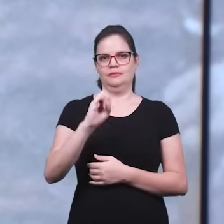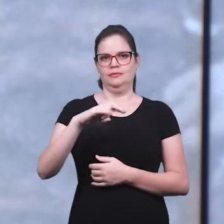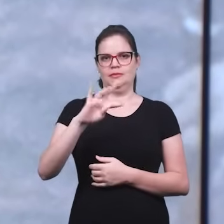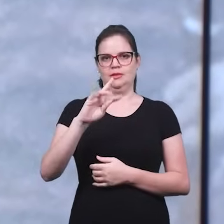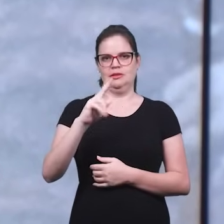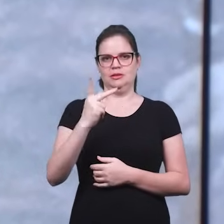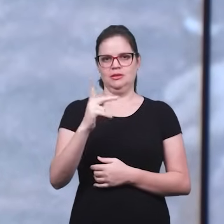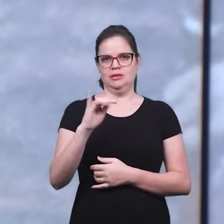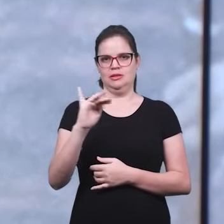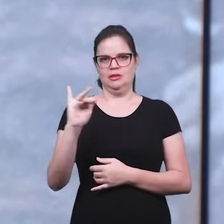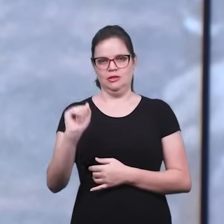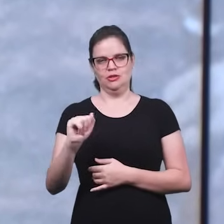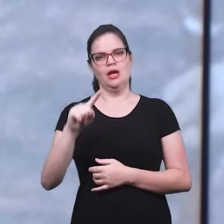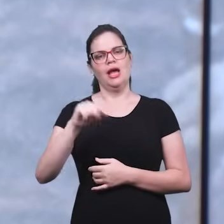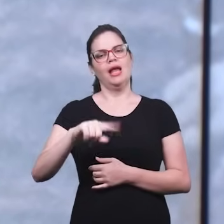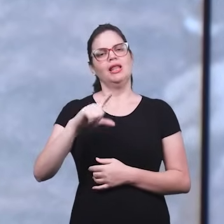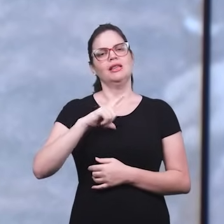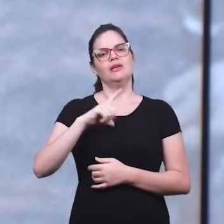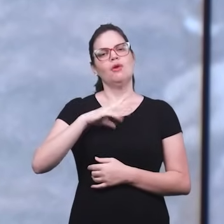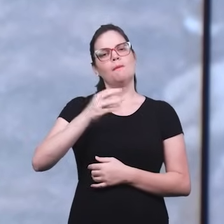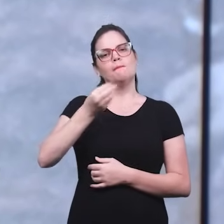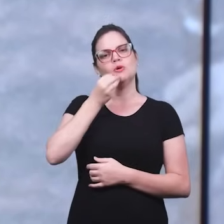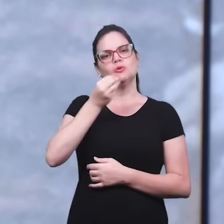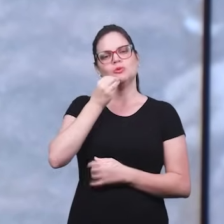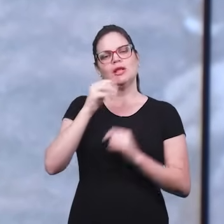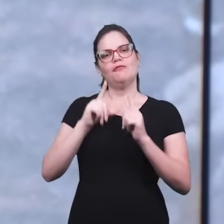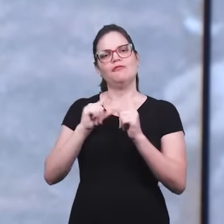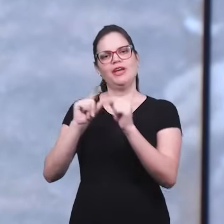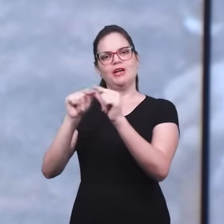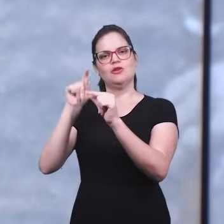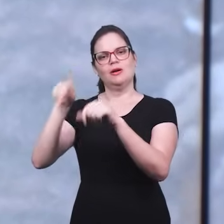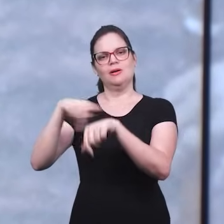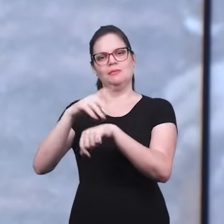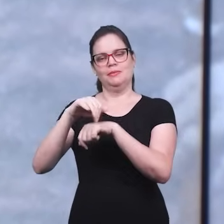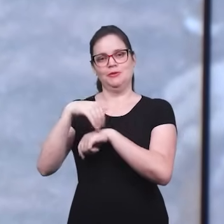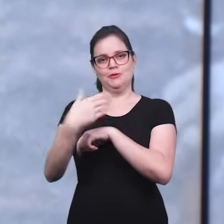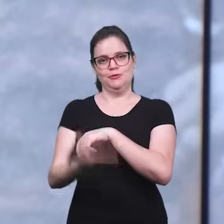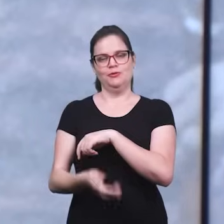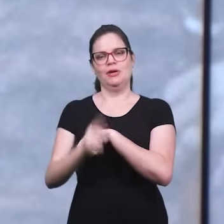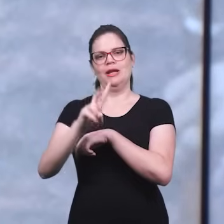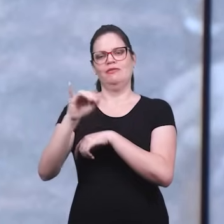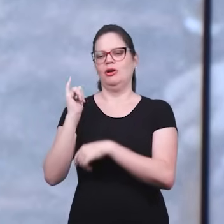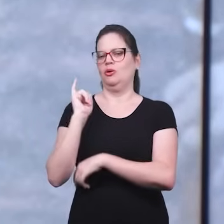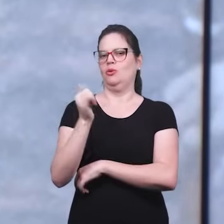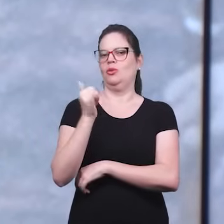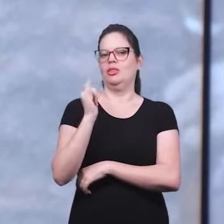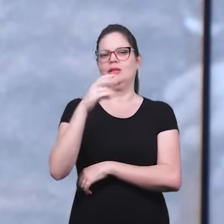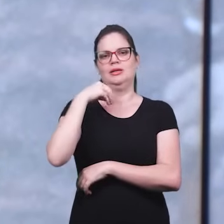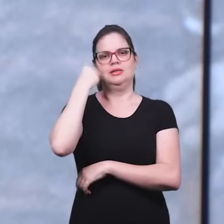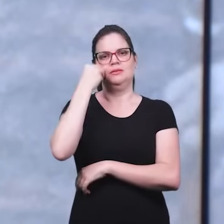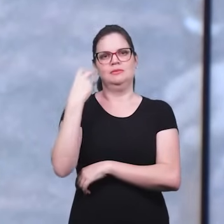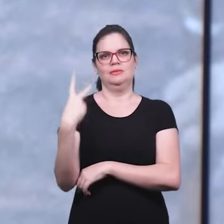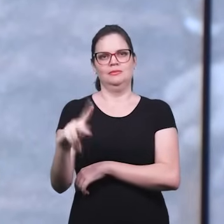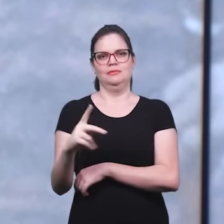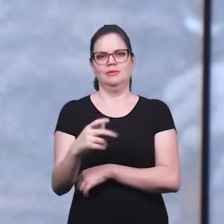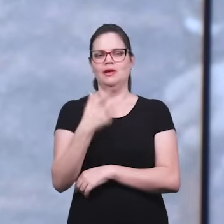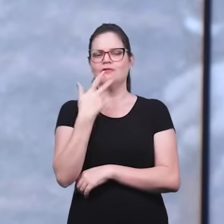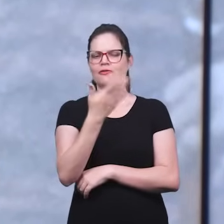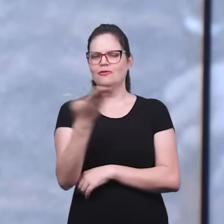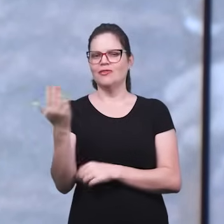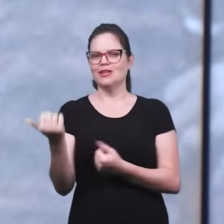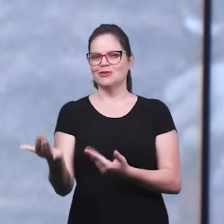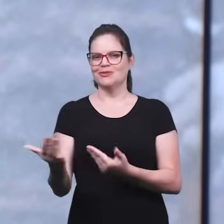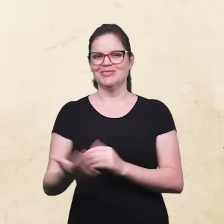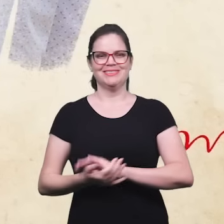como brasileira que já teve oportunidade de fazer viagem ao exterior, de evangelizar no exterior, ela vai contar uma experiência.